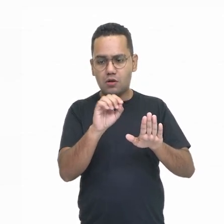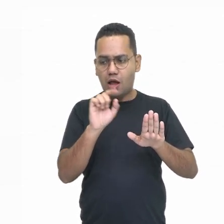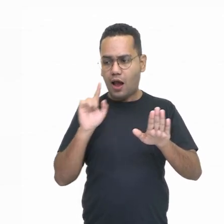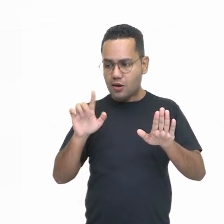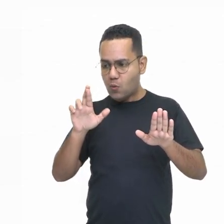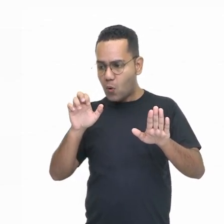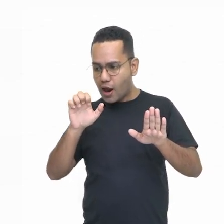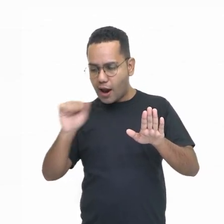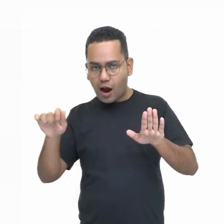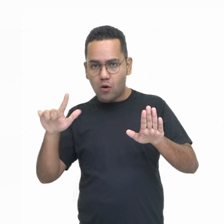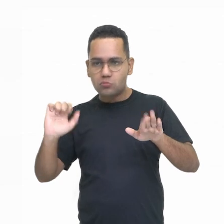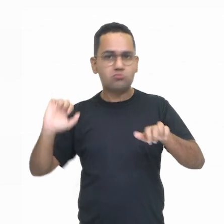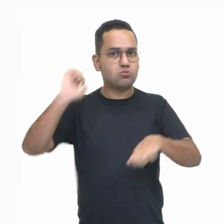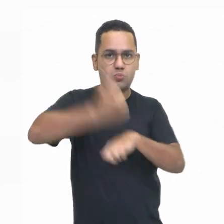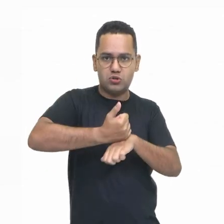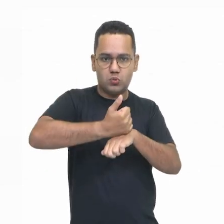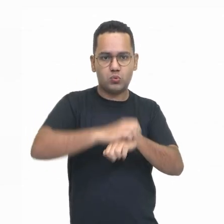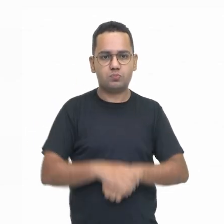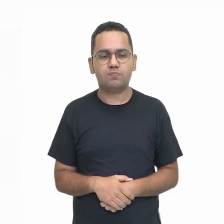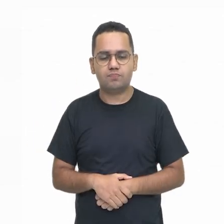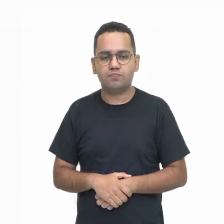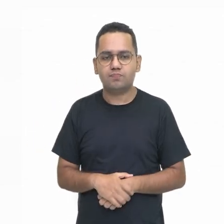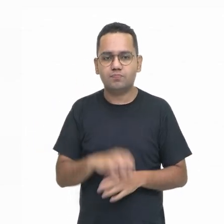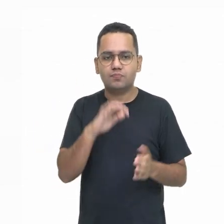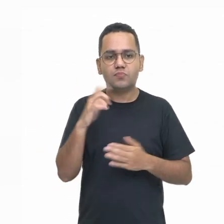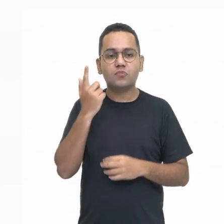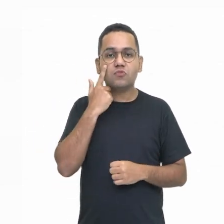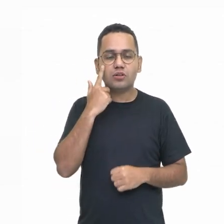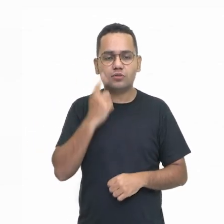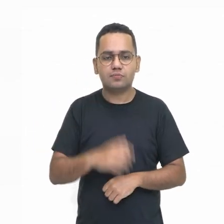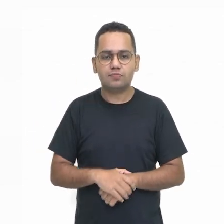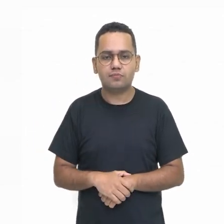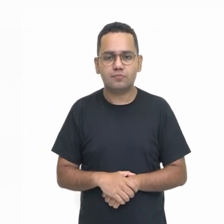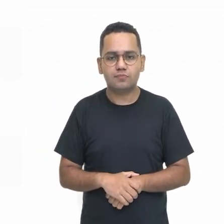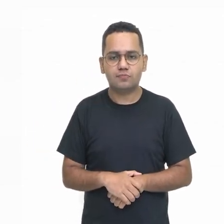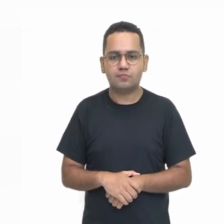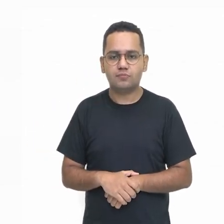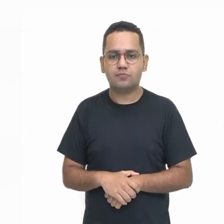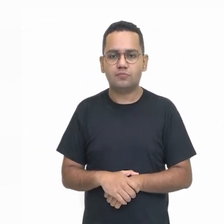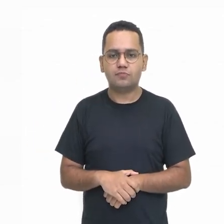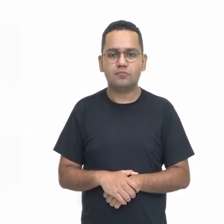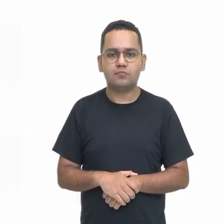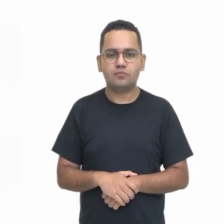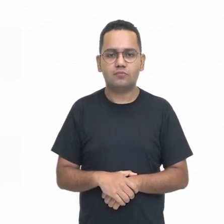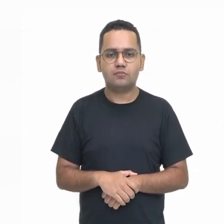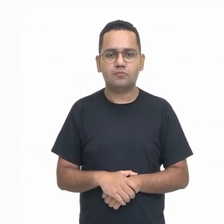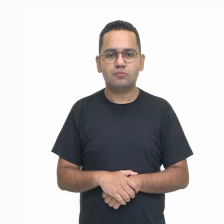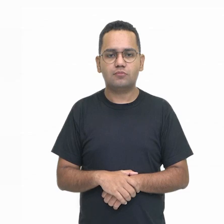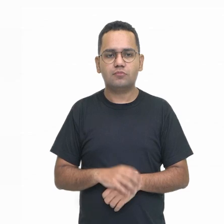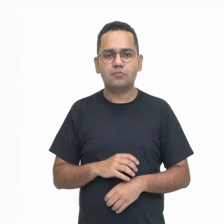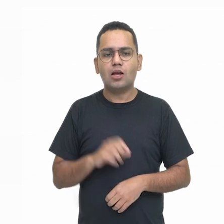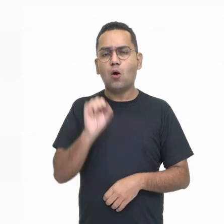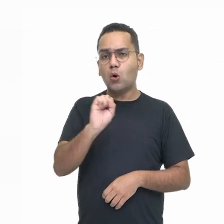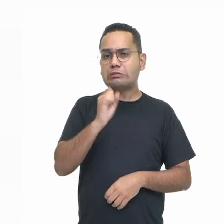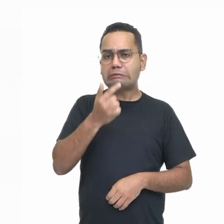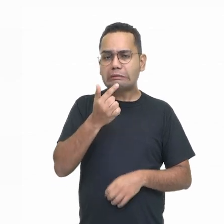da longevidade, né? Nos 82 anos, desde o fim dos